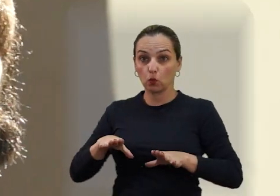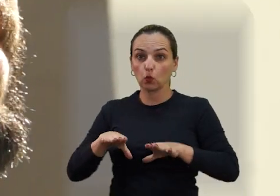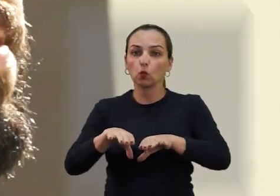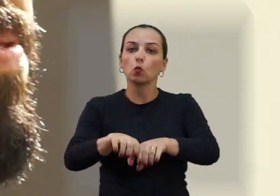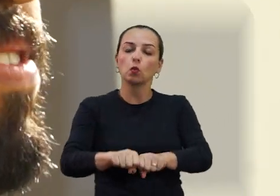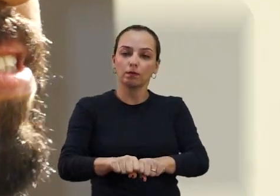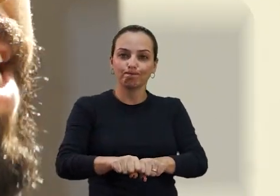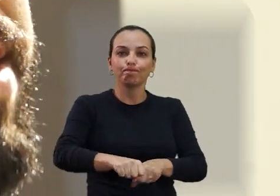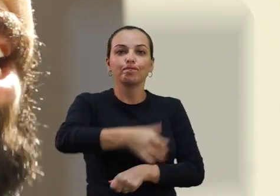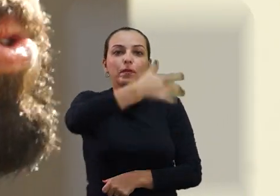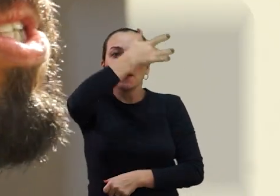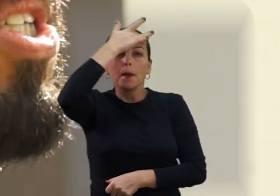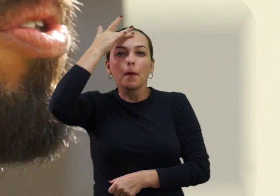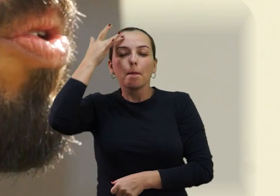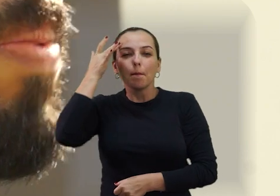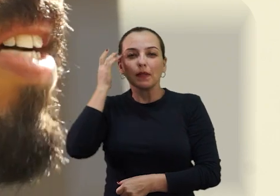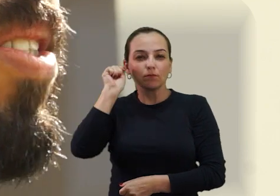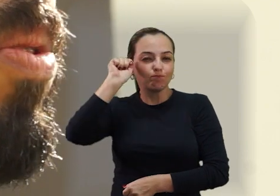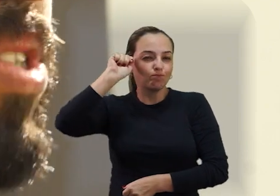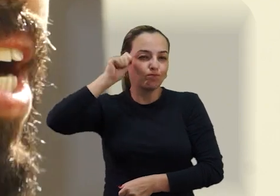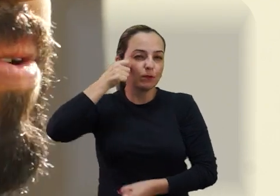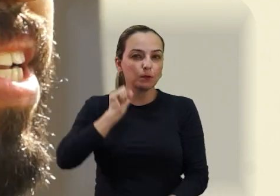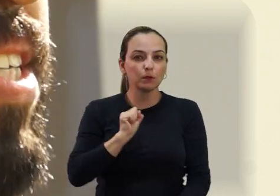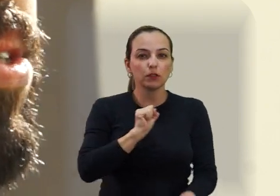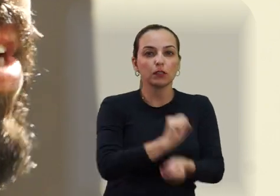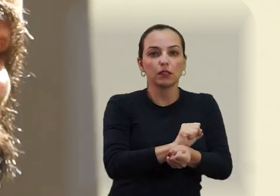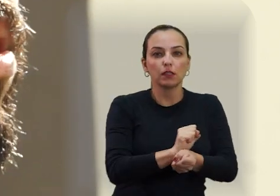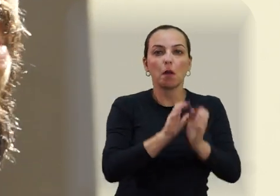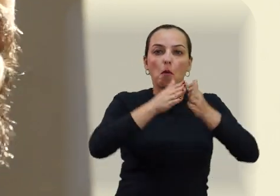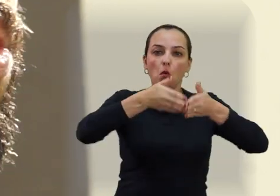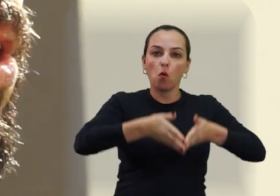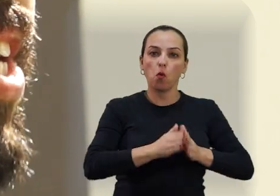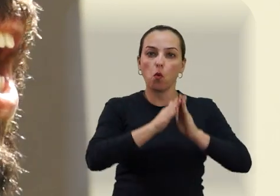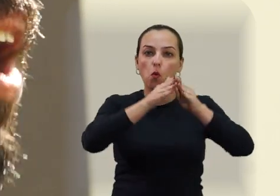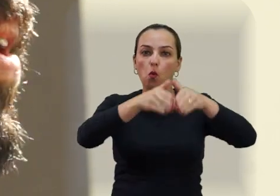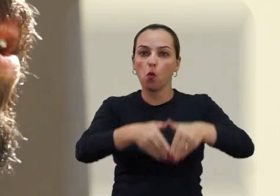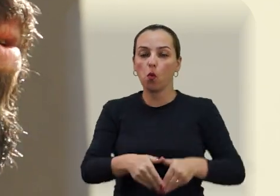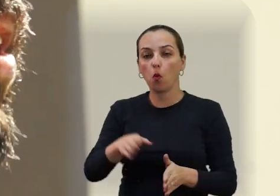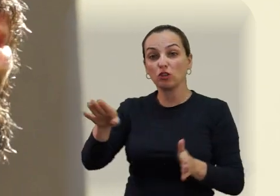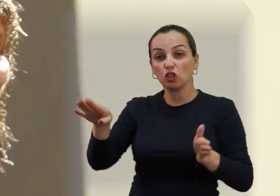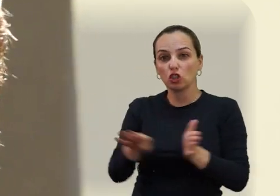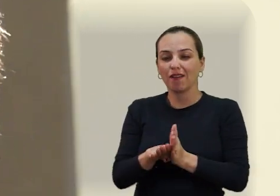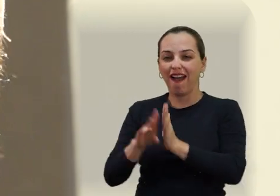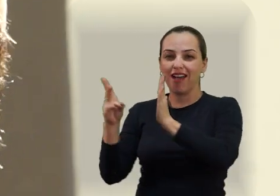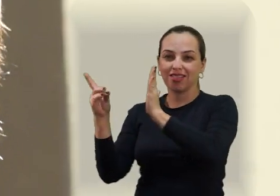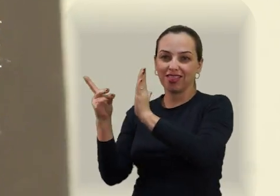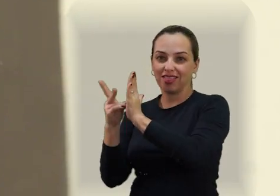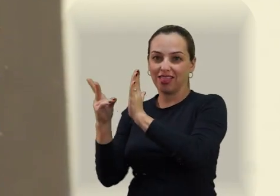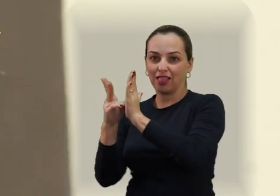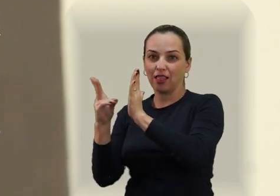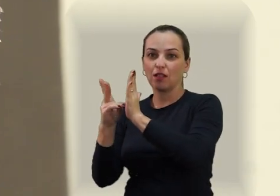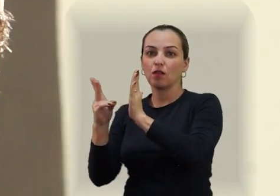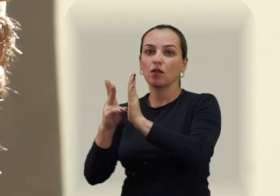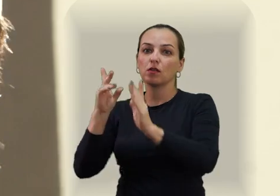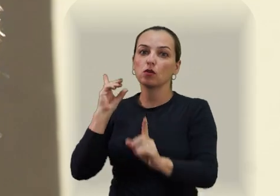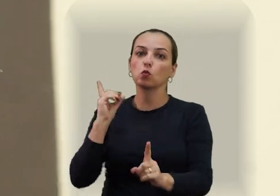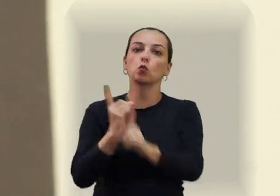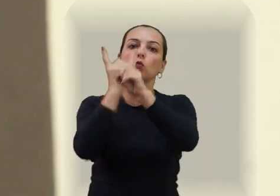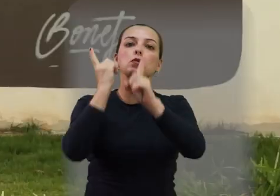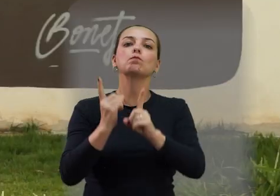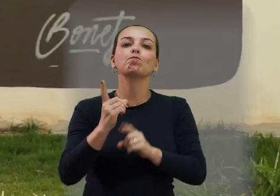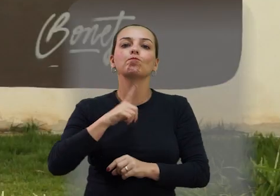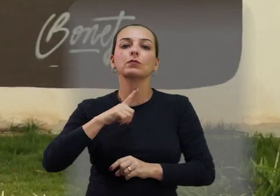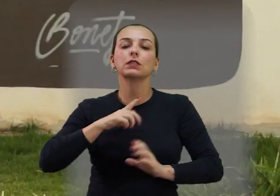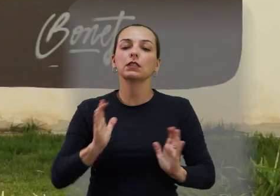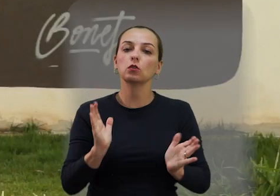tá, assim, ela surgiu no Brasil já no início, né, do Brasil colonial. Então, quando os negros escravizados chegaram no